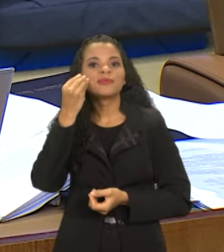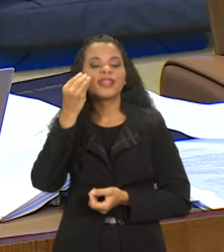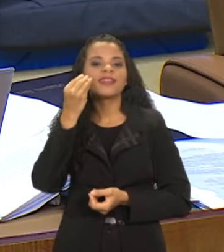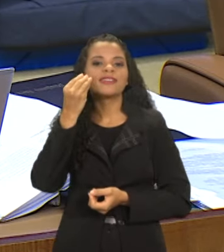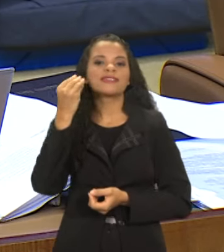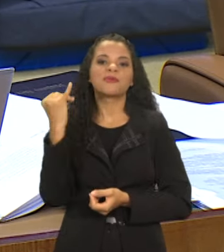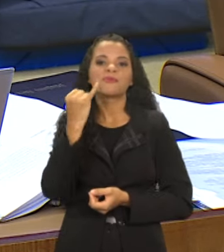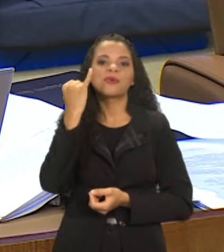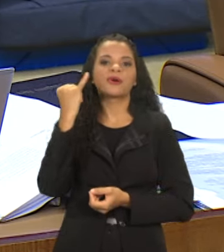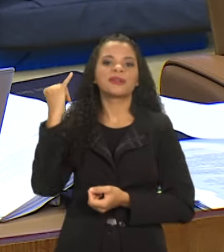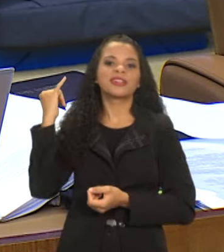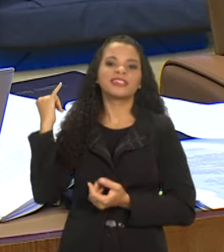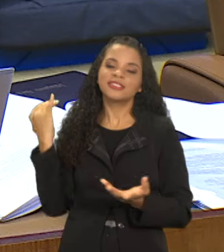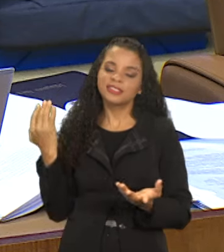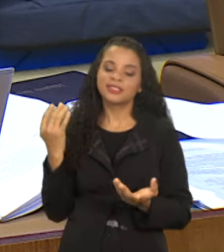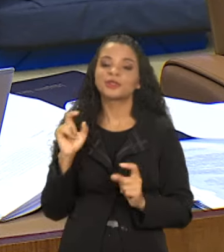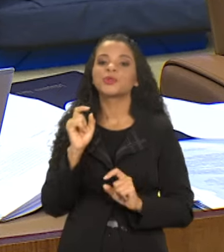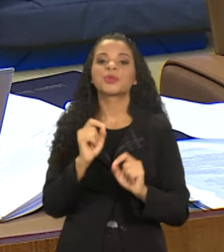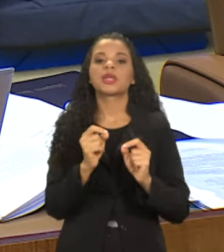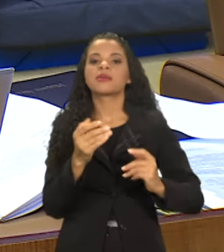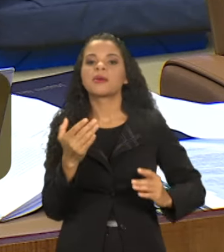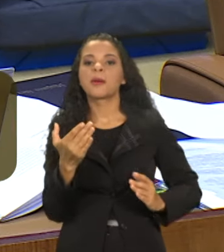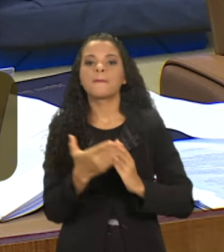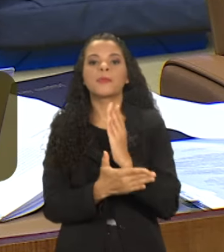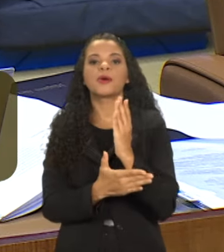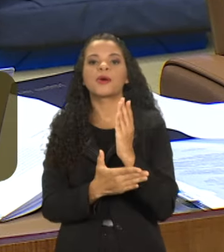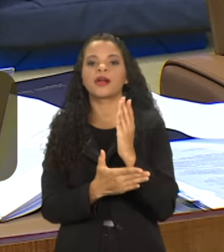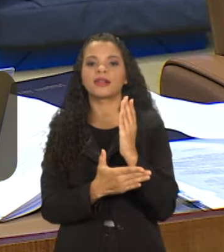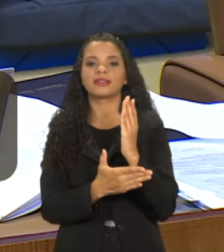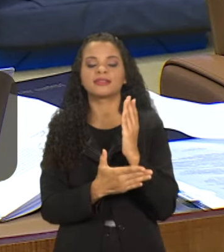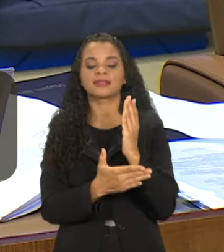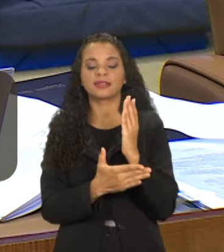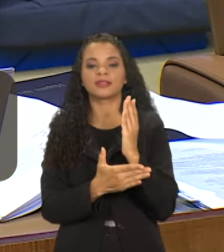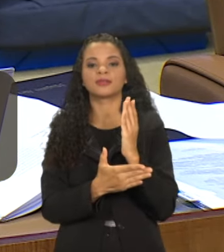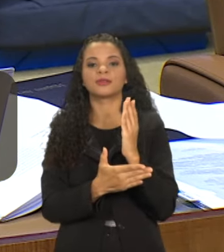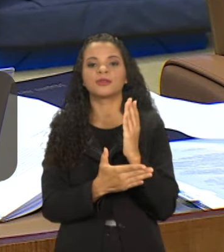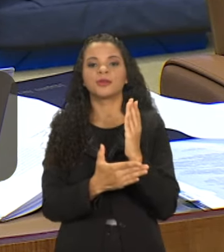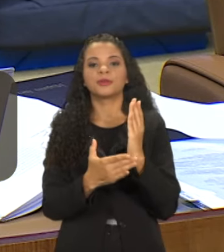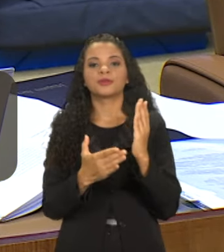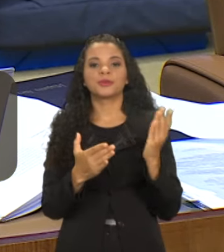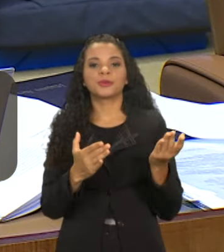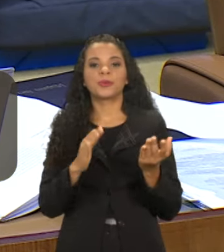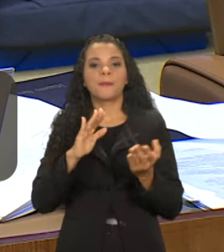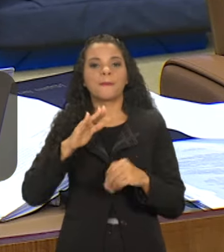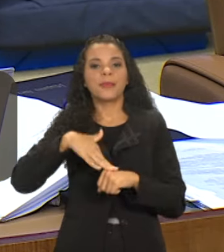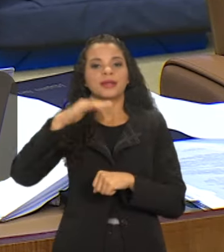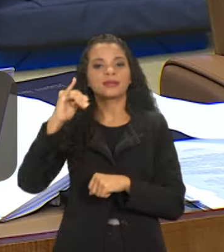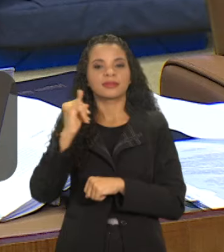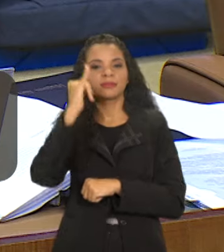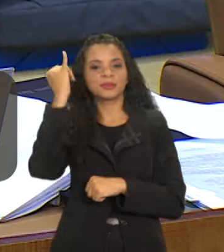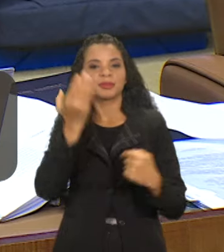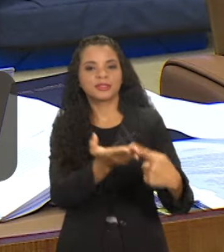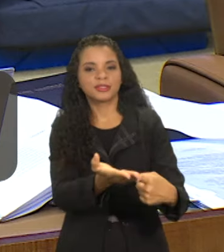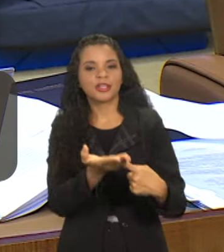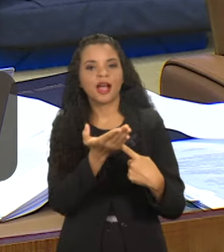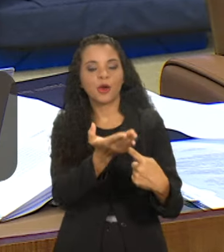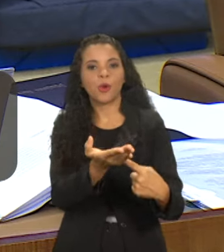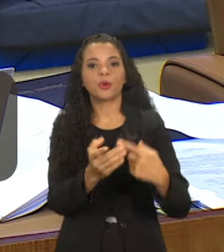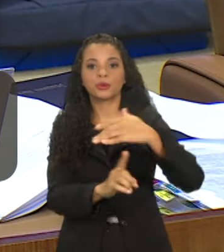homologação talvez do maior acordo ambiental do mundo, para que